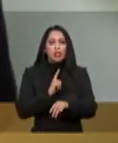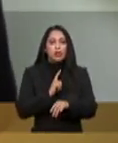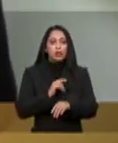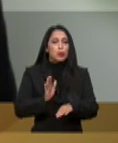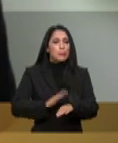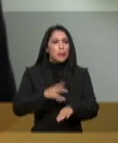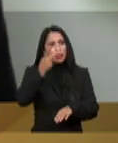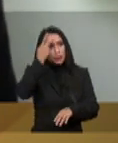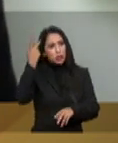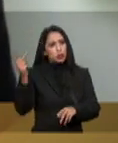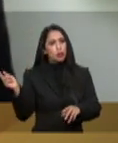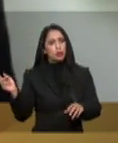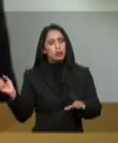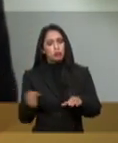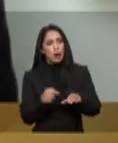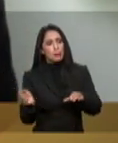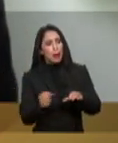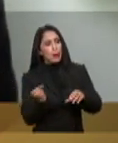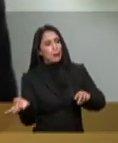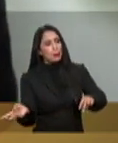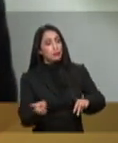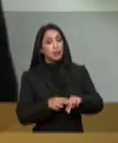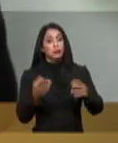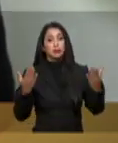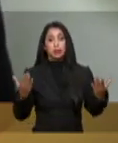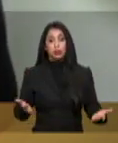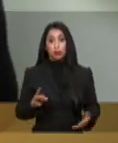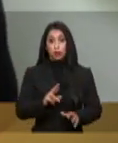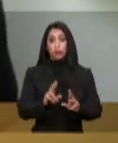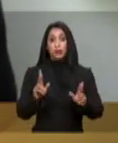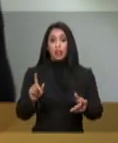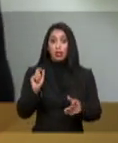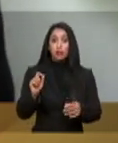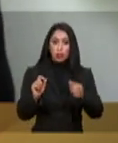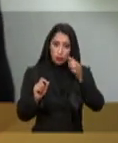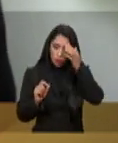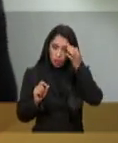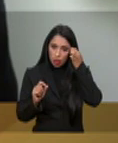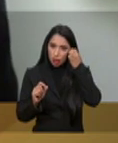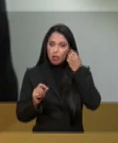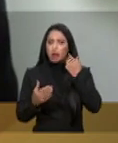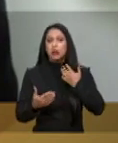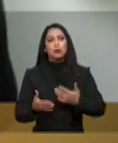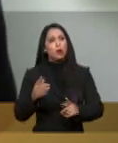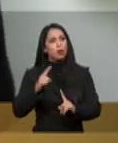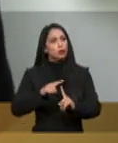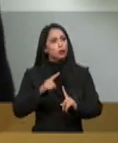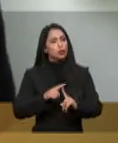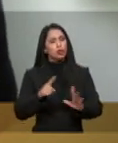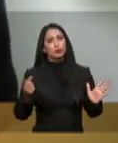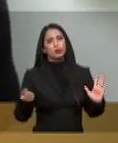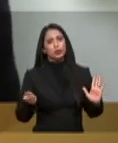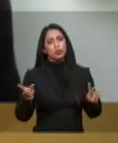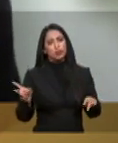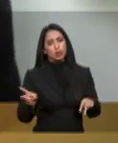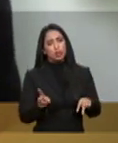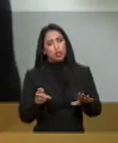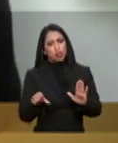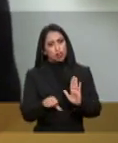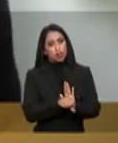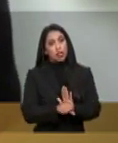para as prisões. Diferentemente disso, quer se trate de crime material, quer se cuide de delito formal, o que